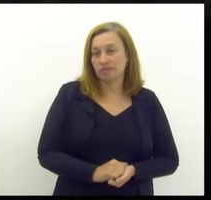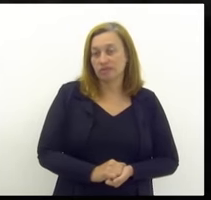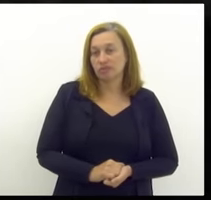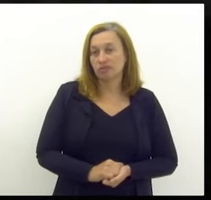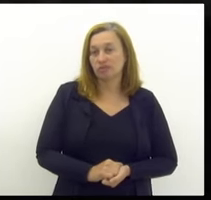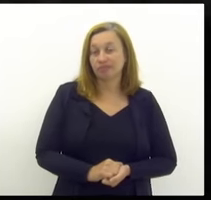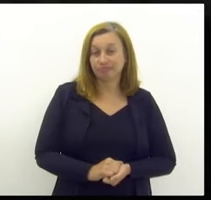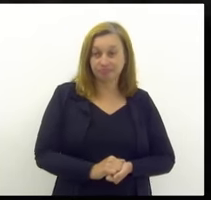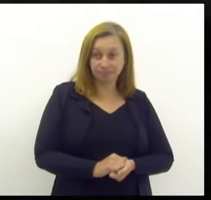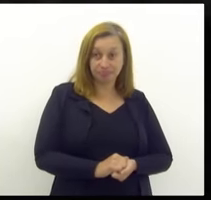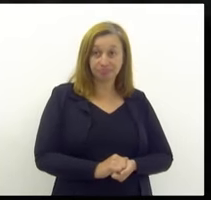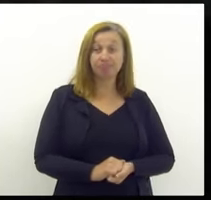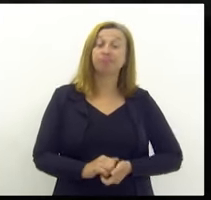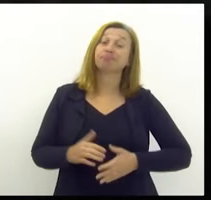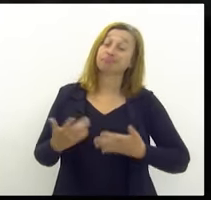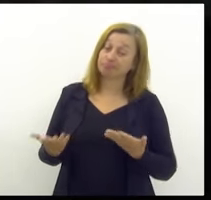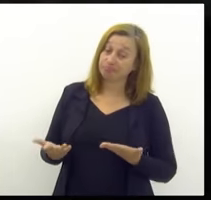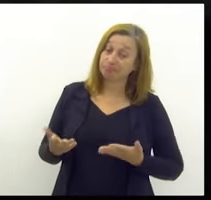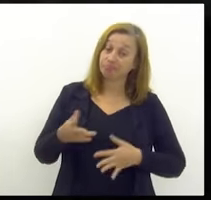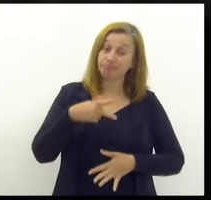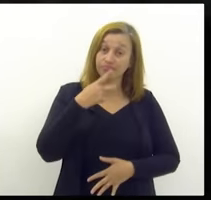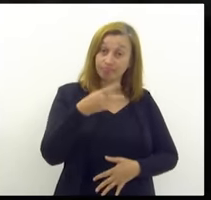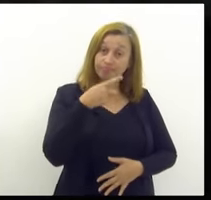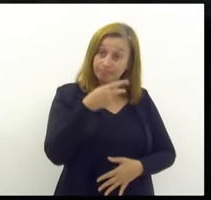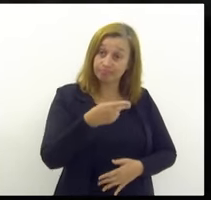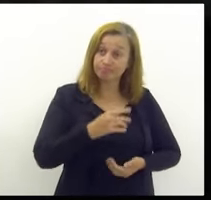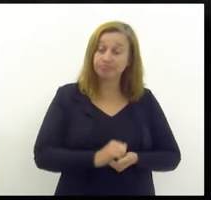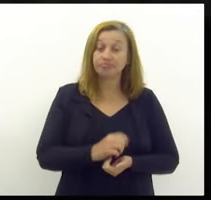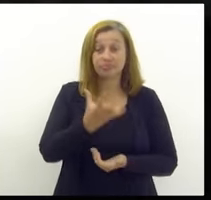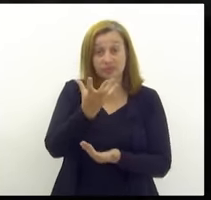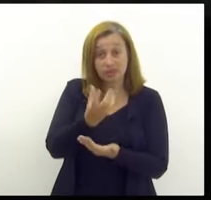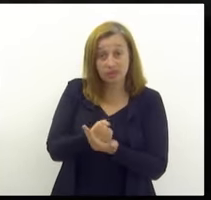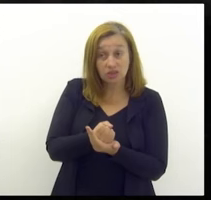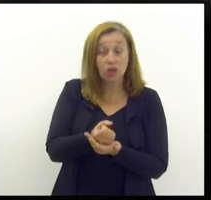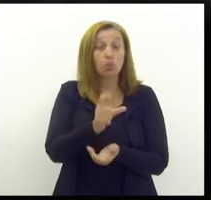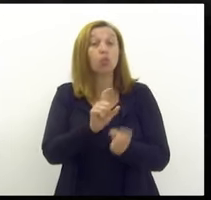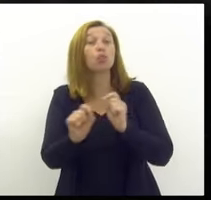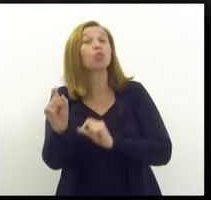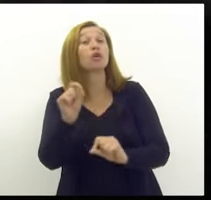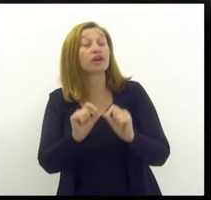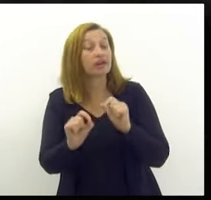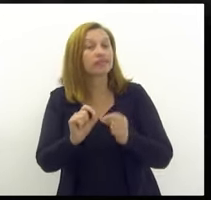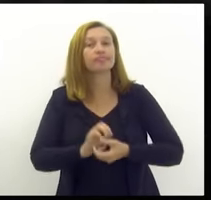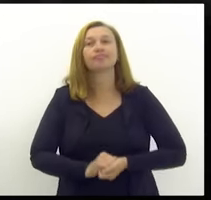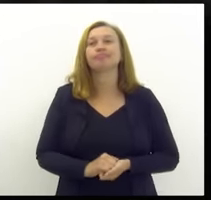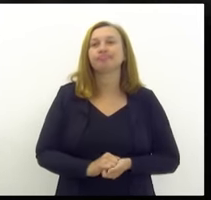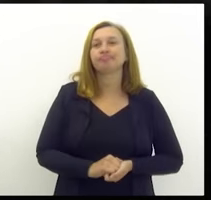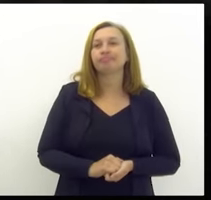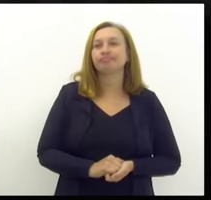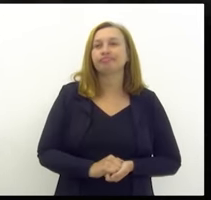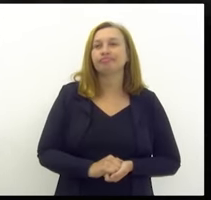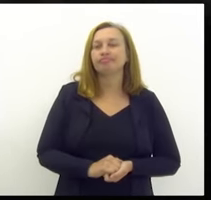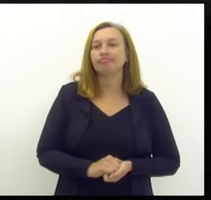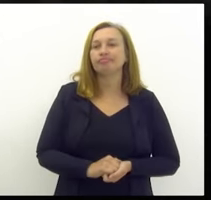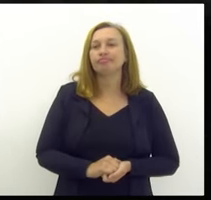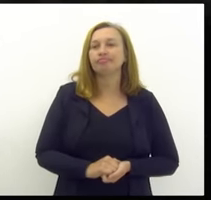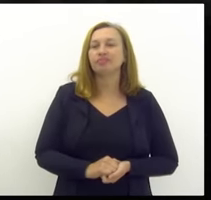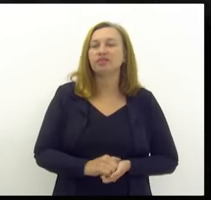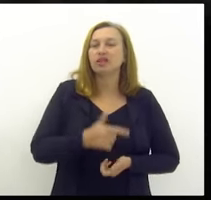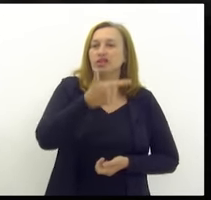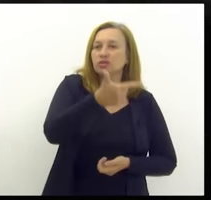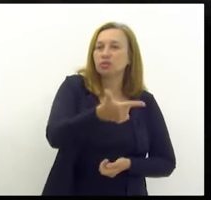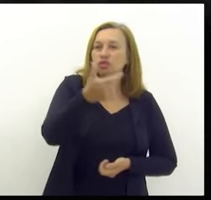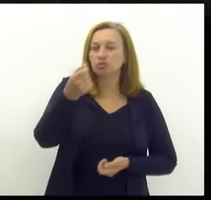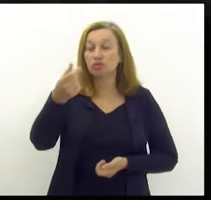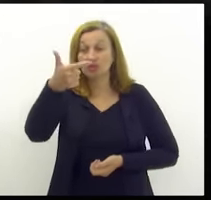uva dito isso cabe registrar que em